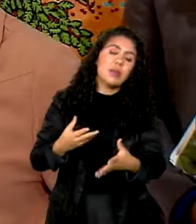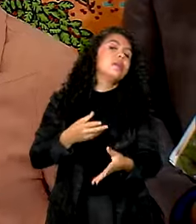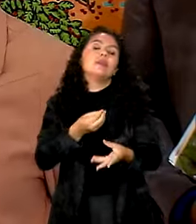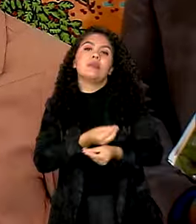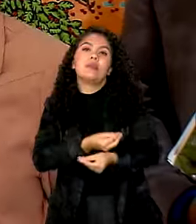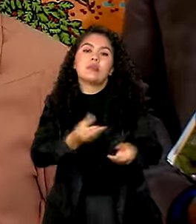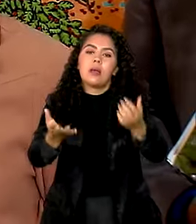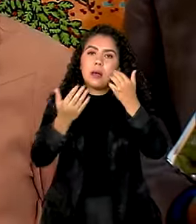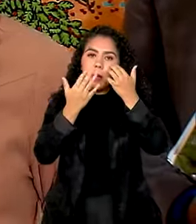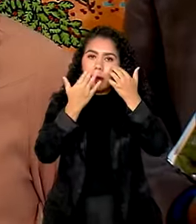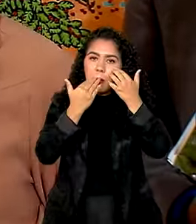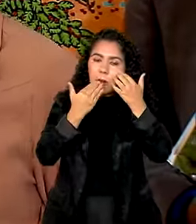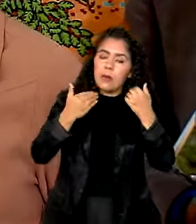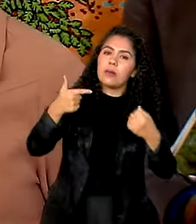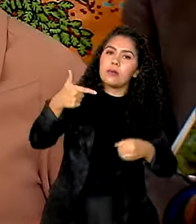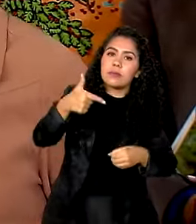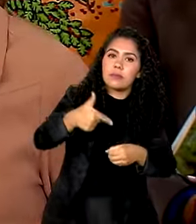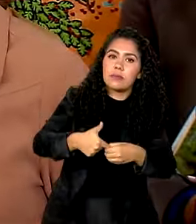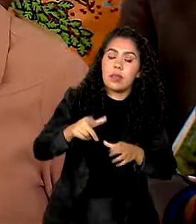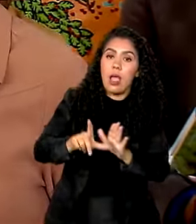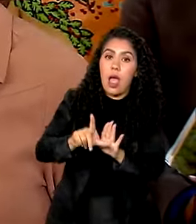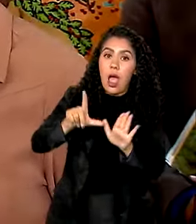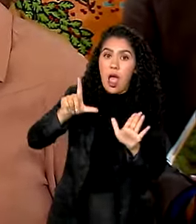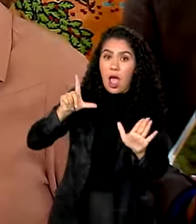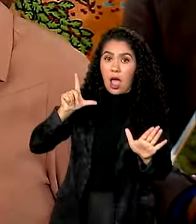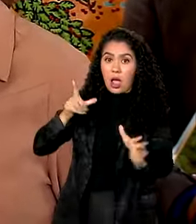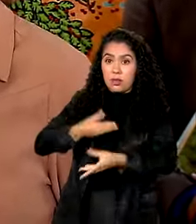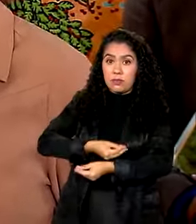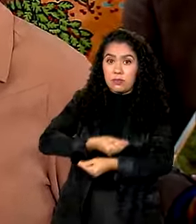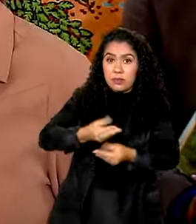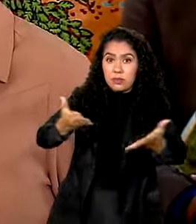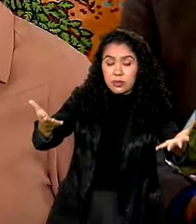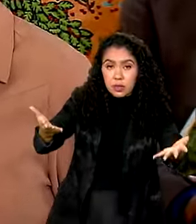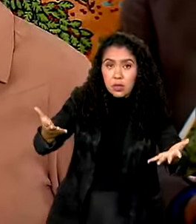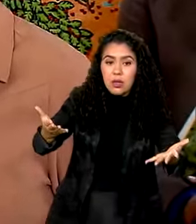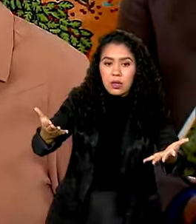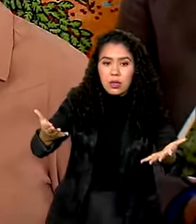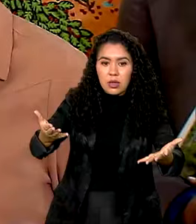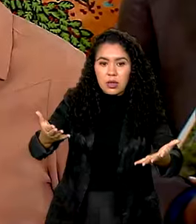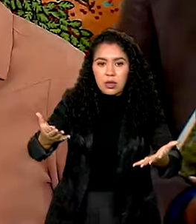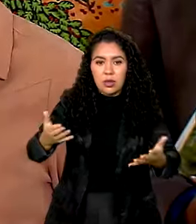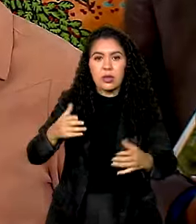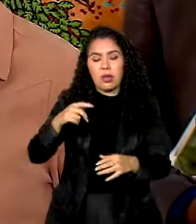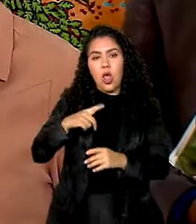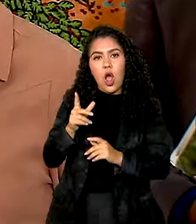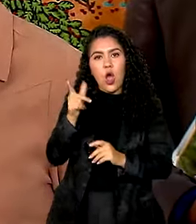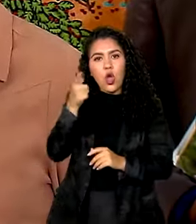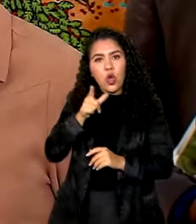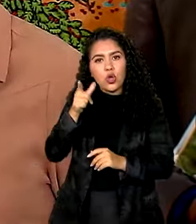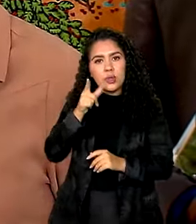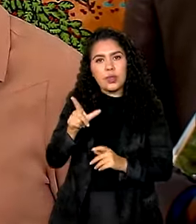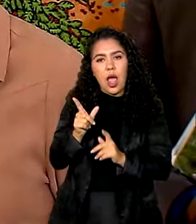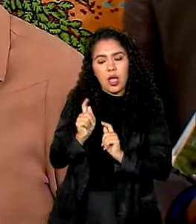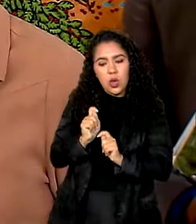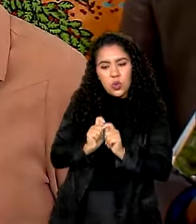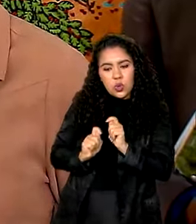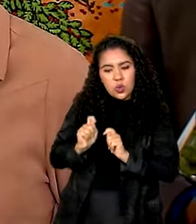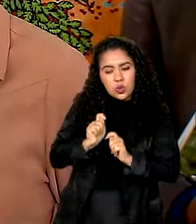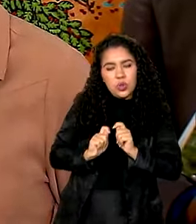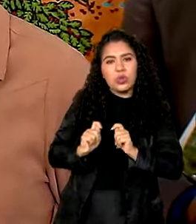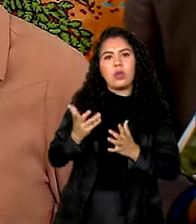alimentação, combustíveis antecipadamente nesses locais que vão ficar isolados, se gasta muito menos levar combustível